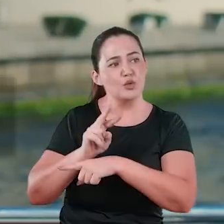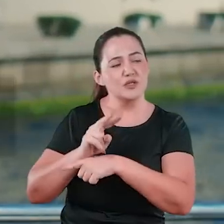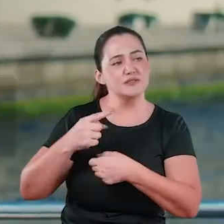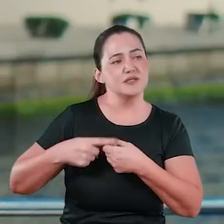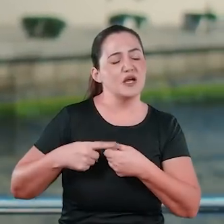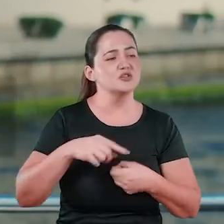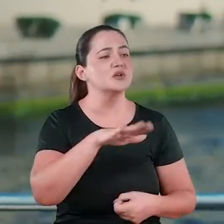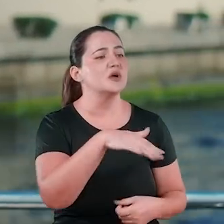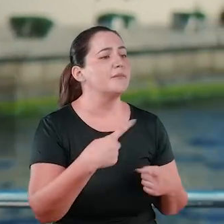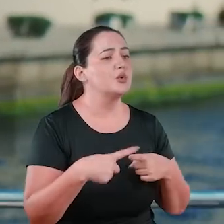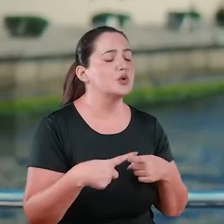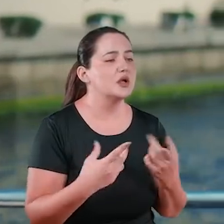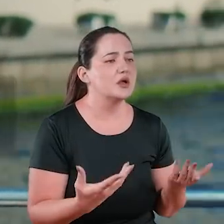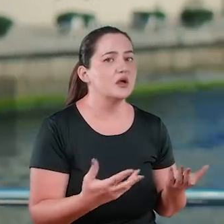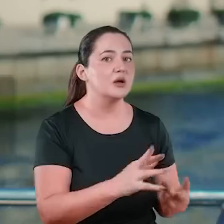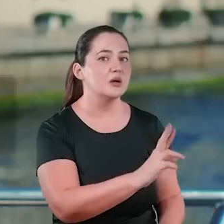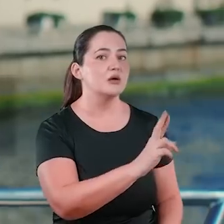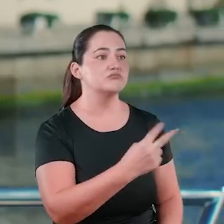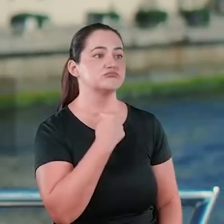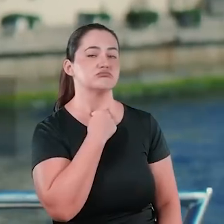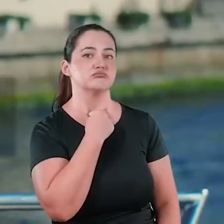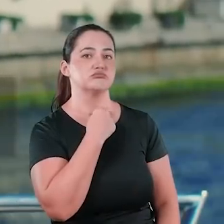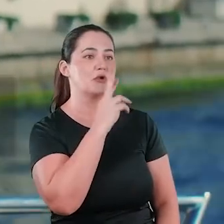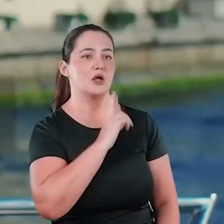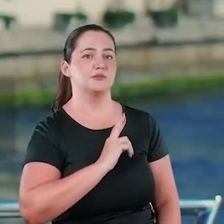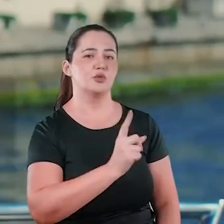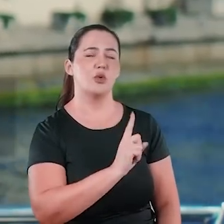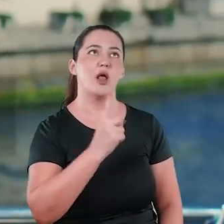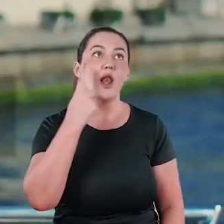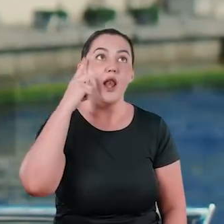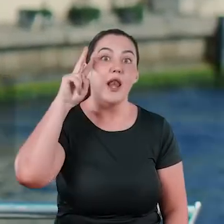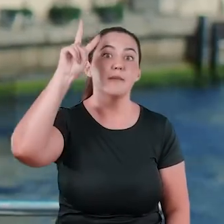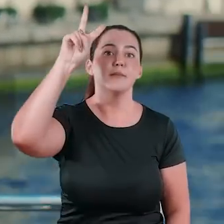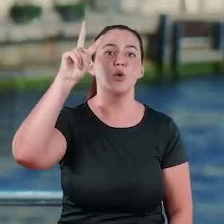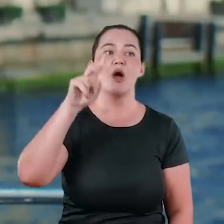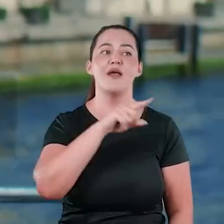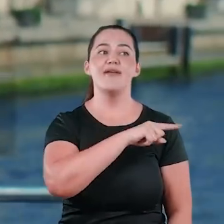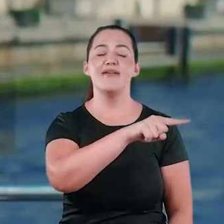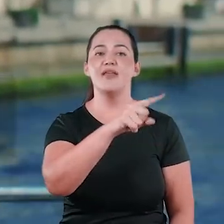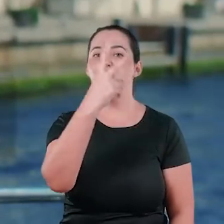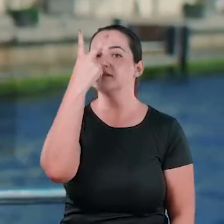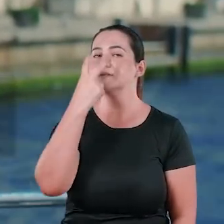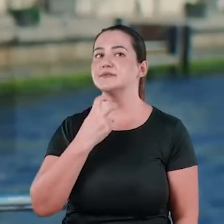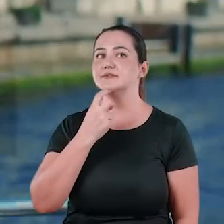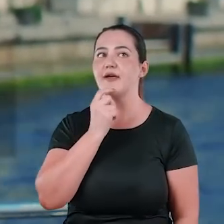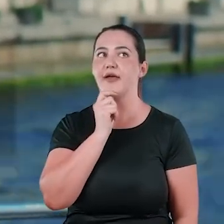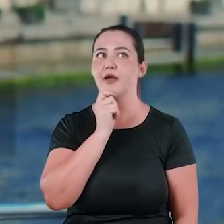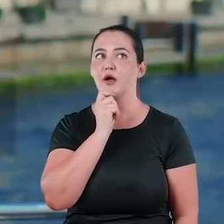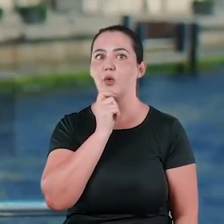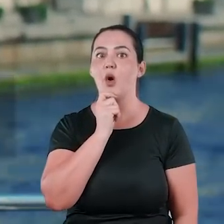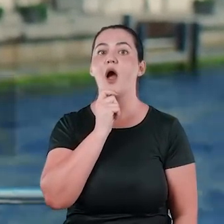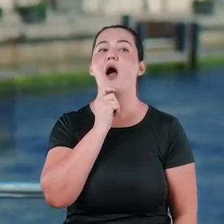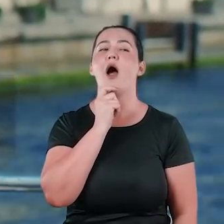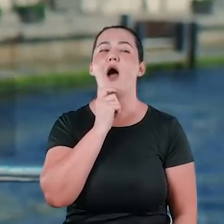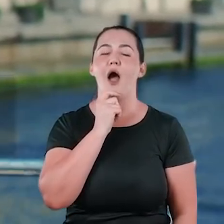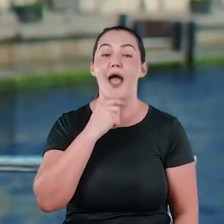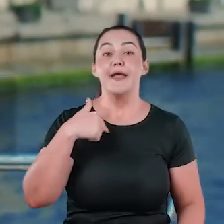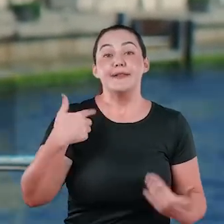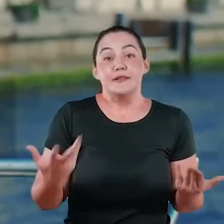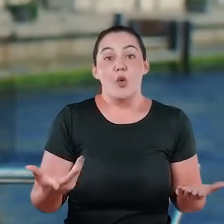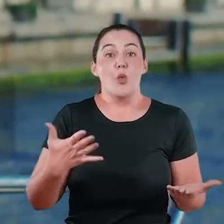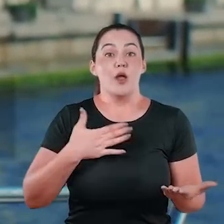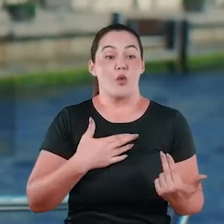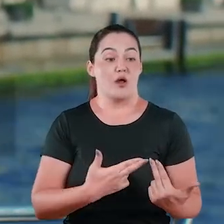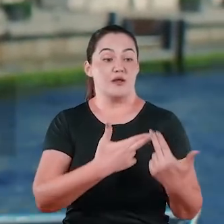lembrou do oráculo de Delfos. Espera, eles colocaram a vila do outro lado, sem